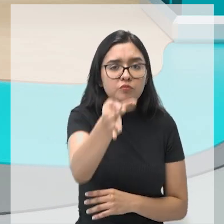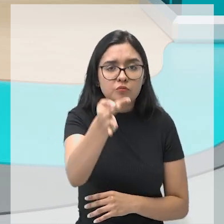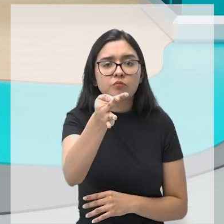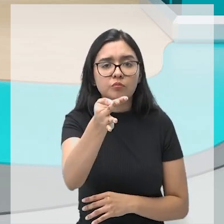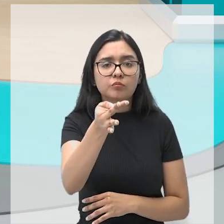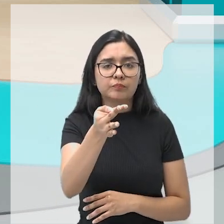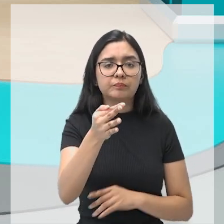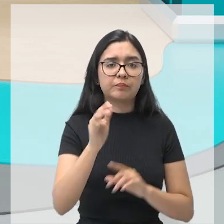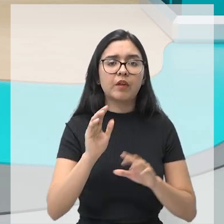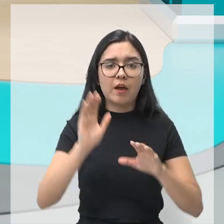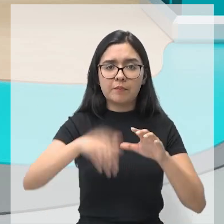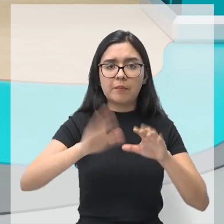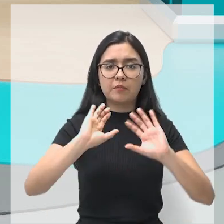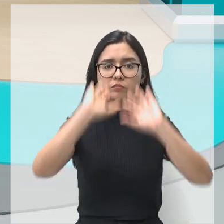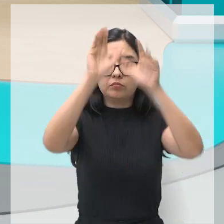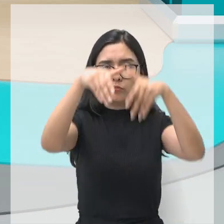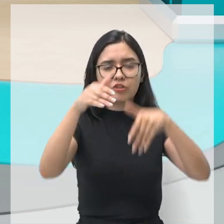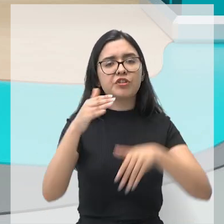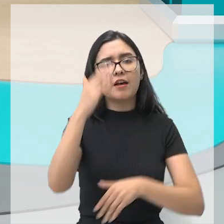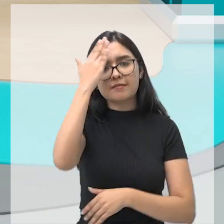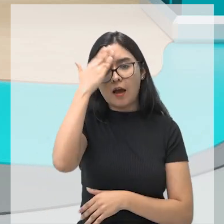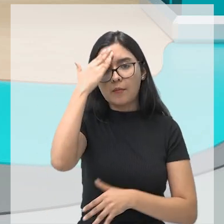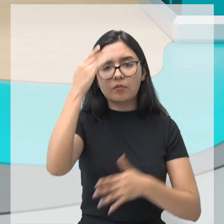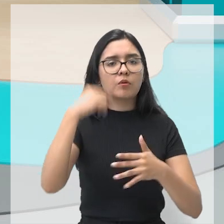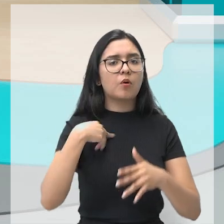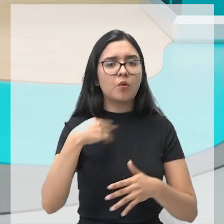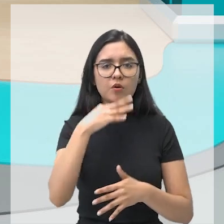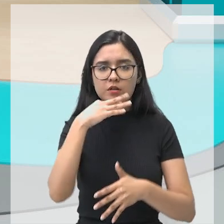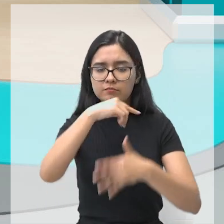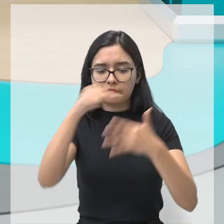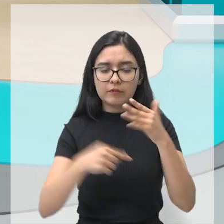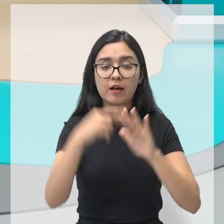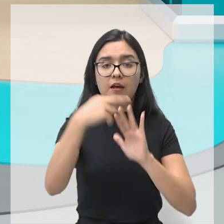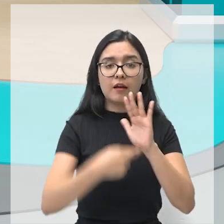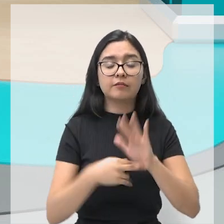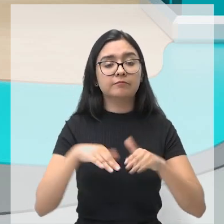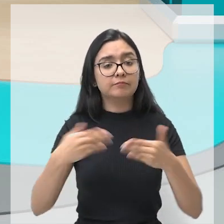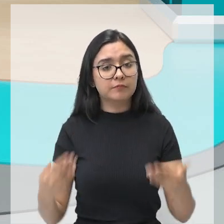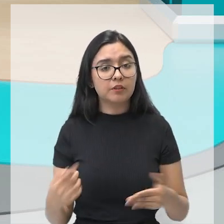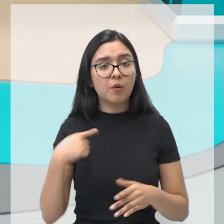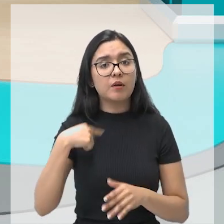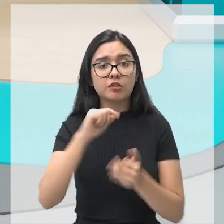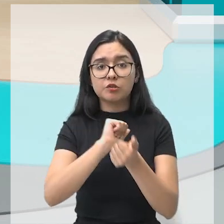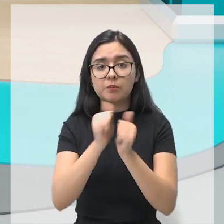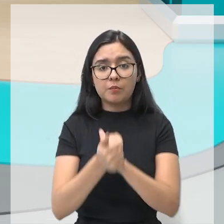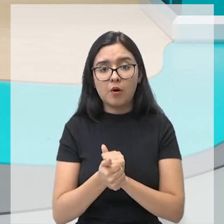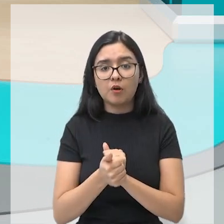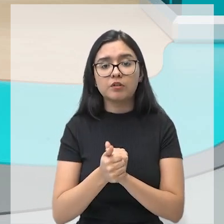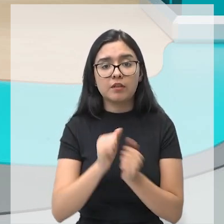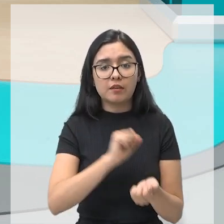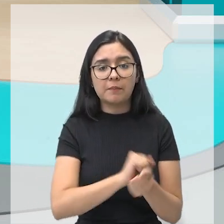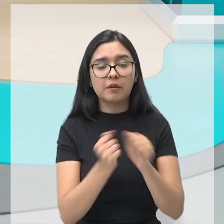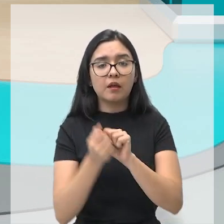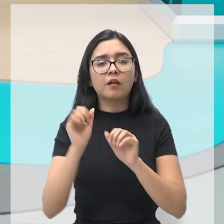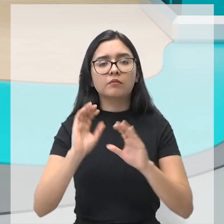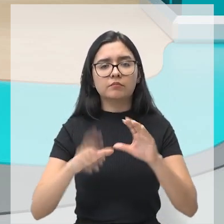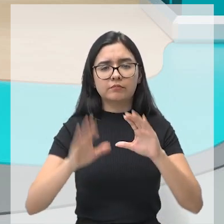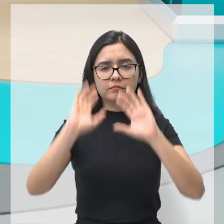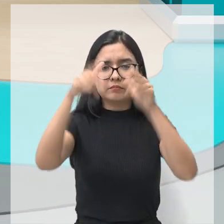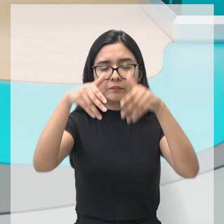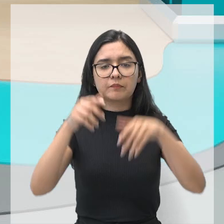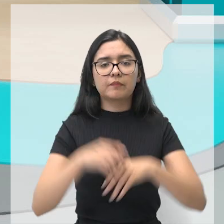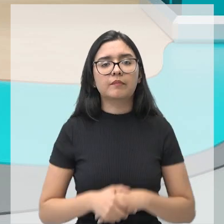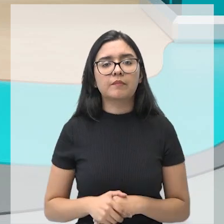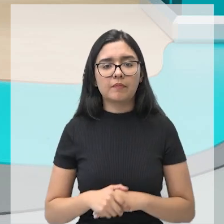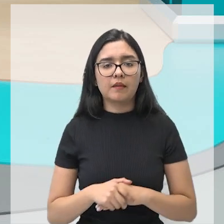a modalidade propriamente dita, ele já esteja ambientado. O mini basquete, ele é um jogo baseado no basquete e, como já disse, é indicado